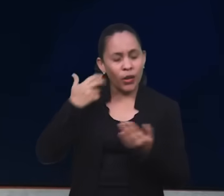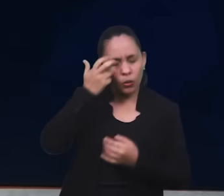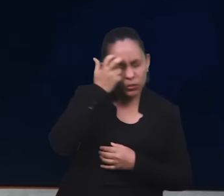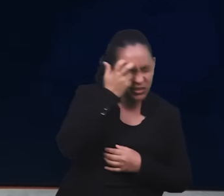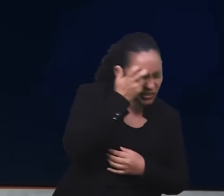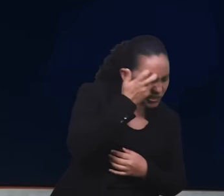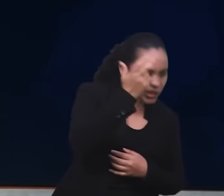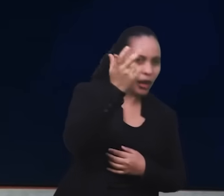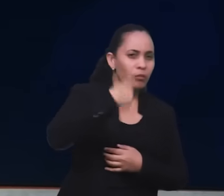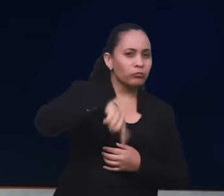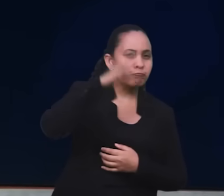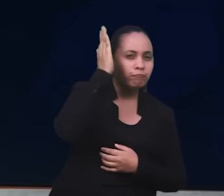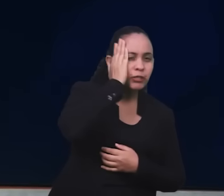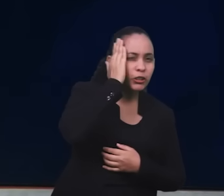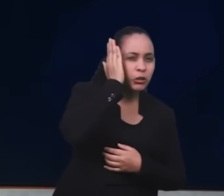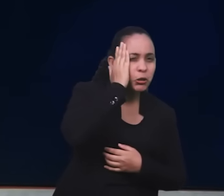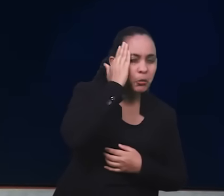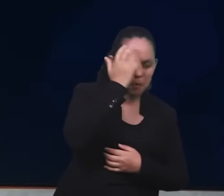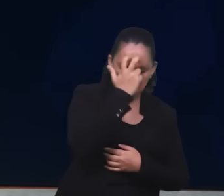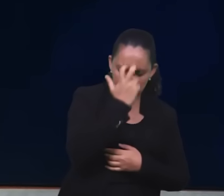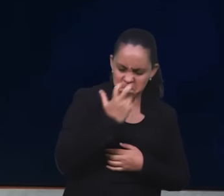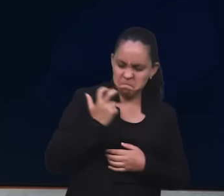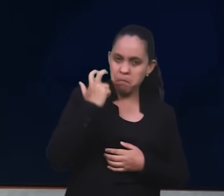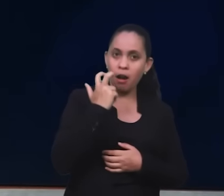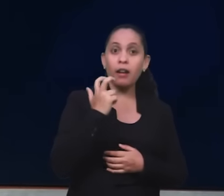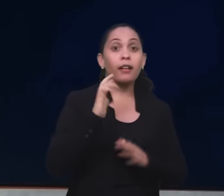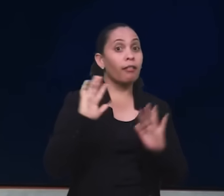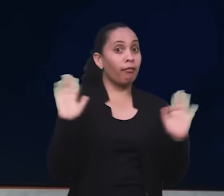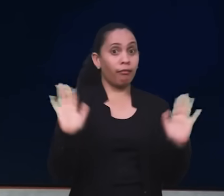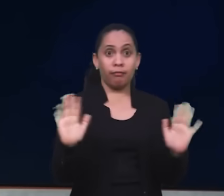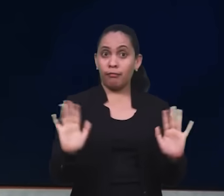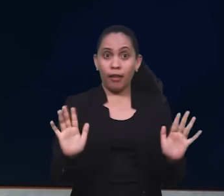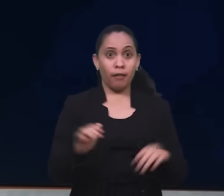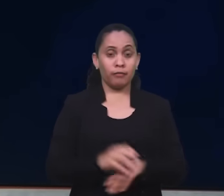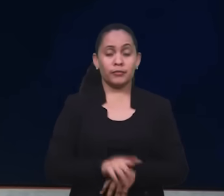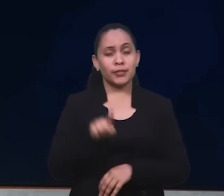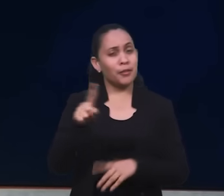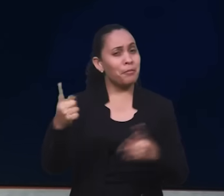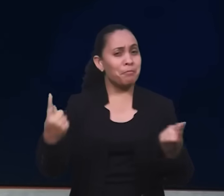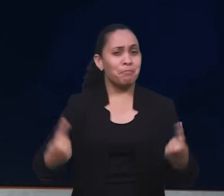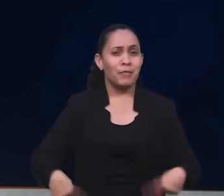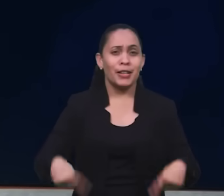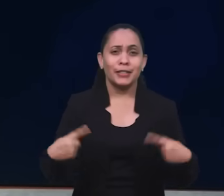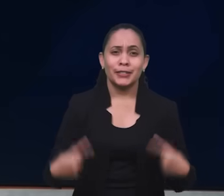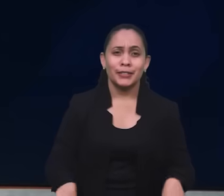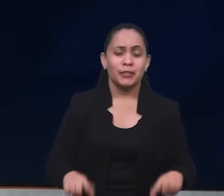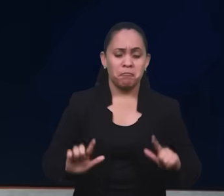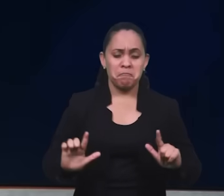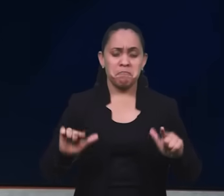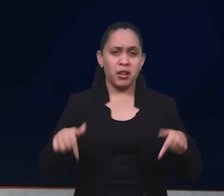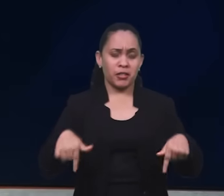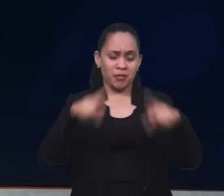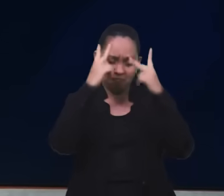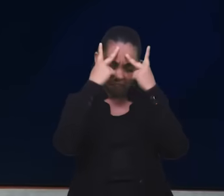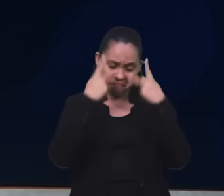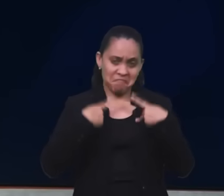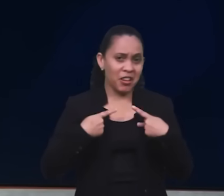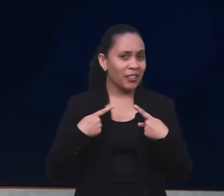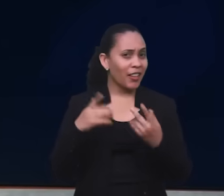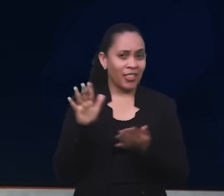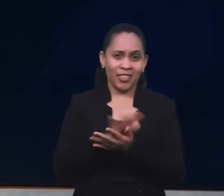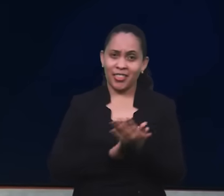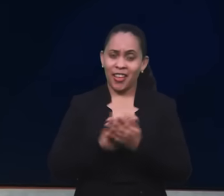sábios, aos entendidos, aos inteligentes. Ou seja, você não precisa de recurso humano nenhum,